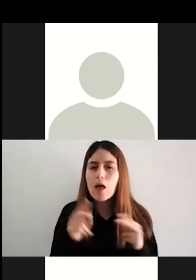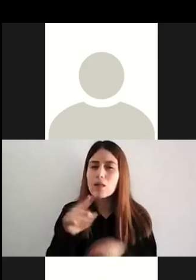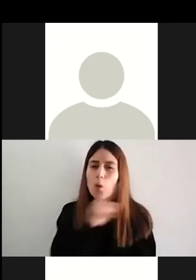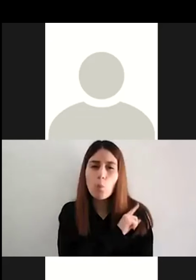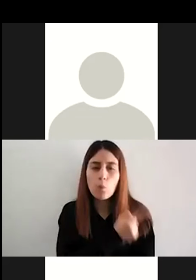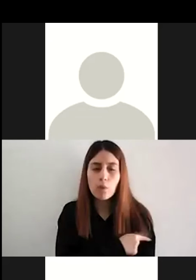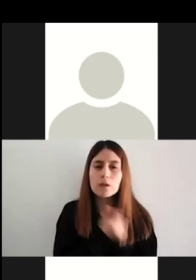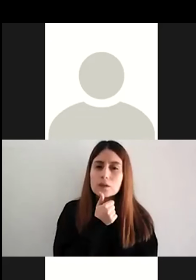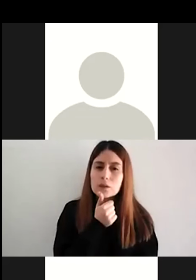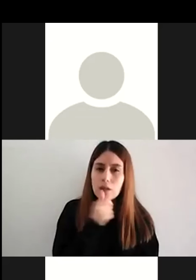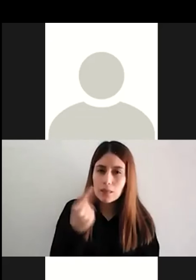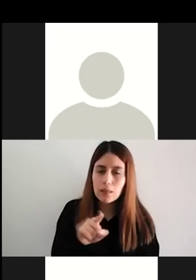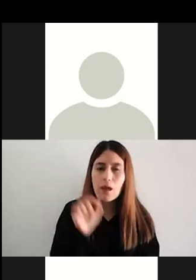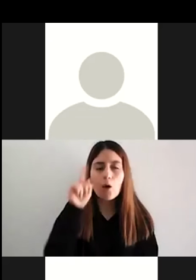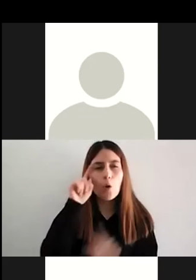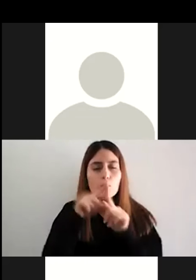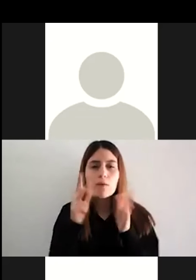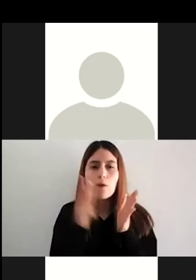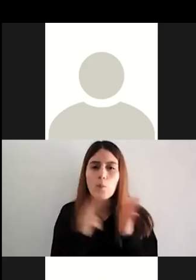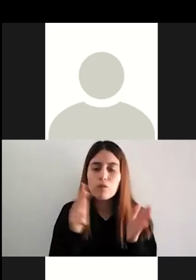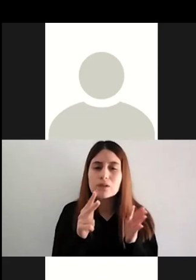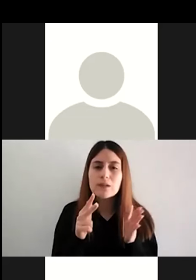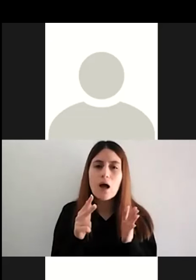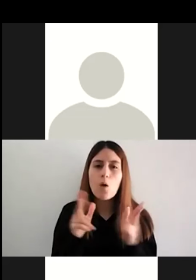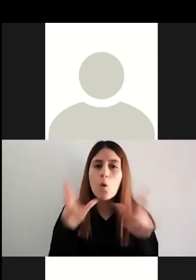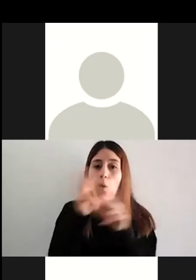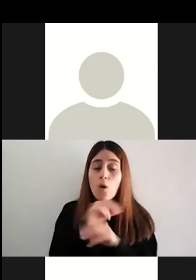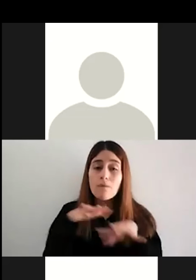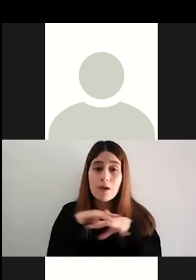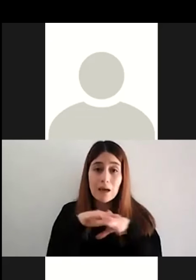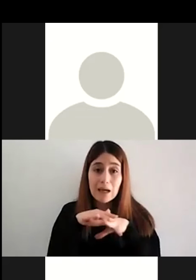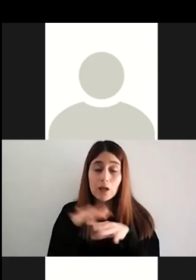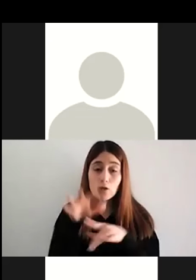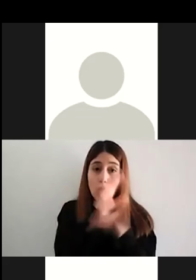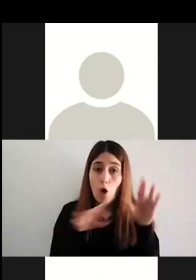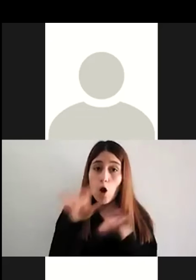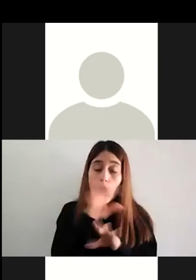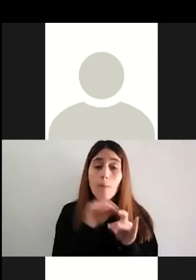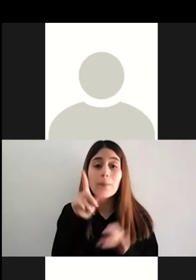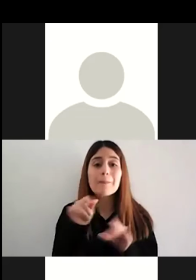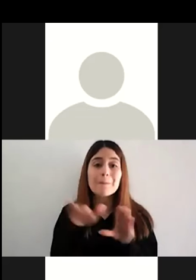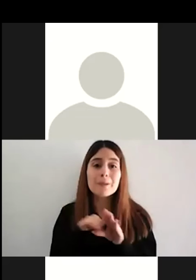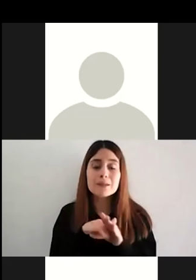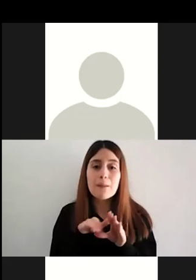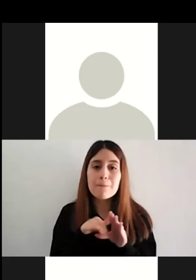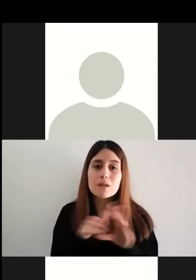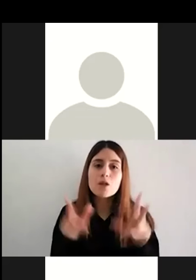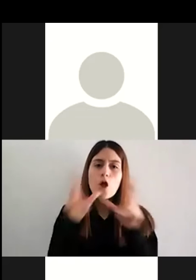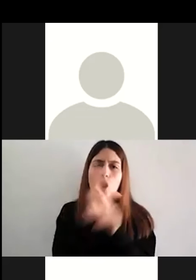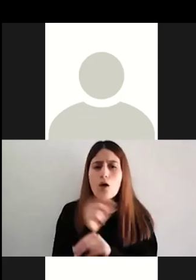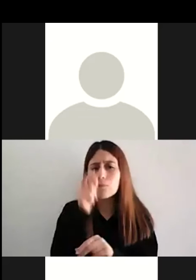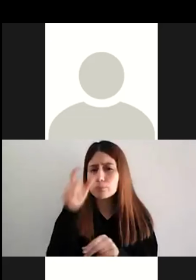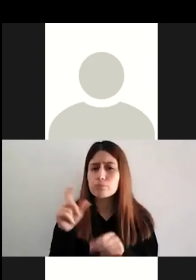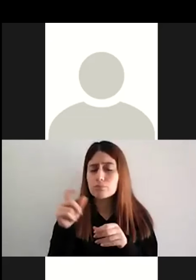de decisão relativamente à aprovação de novas redes europeias, a participação de novos